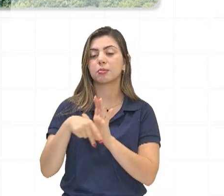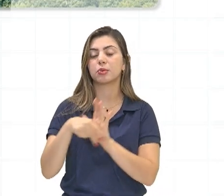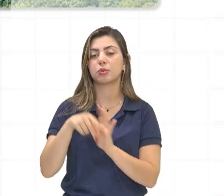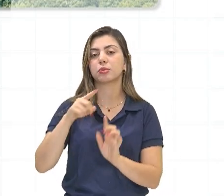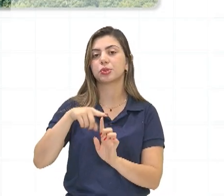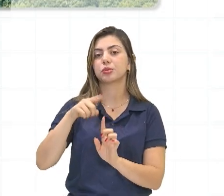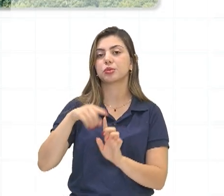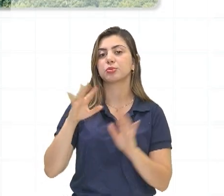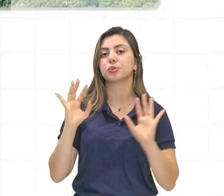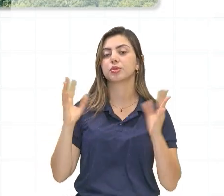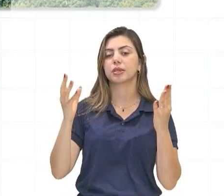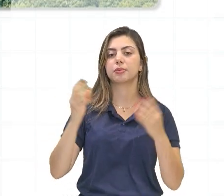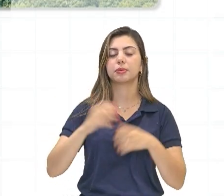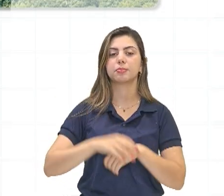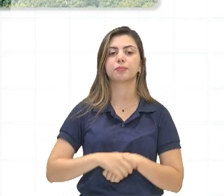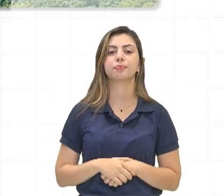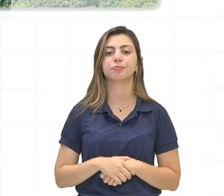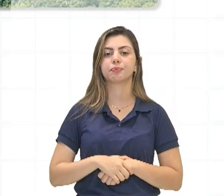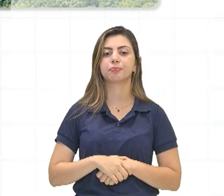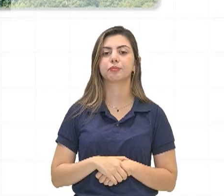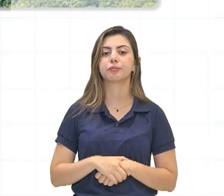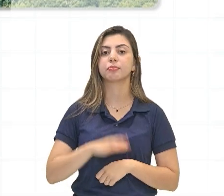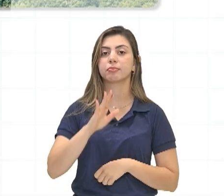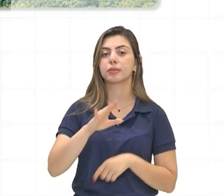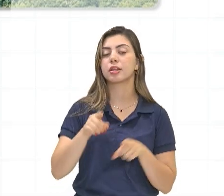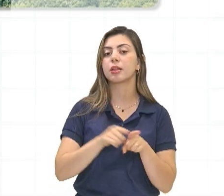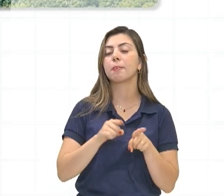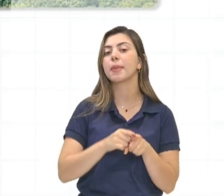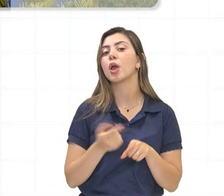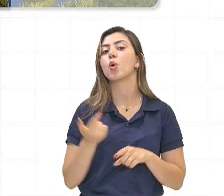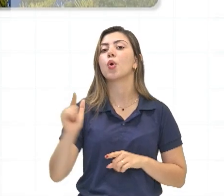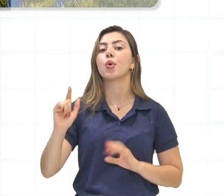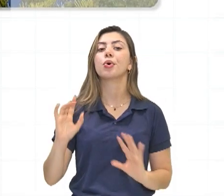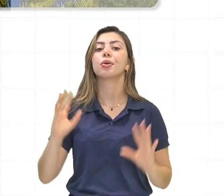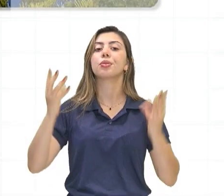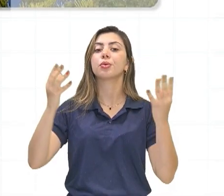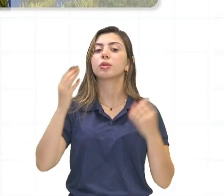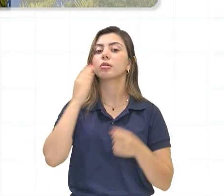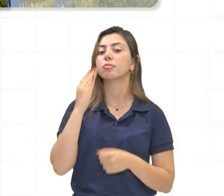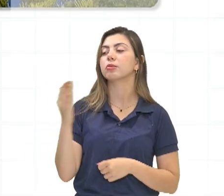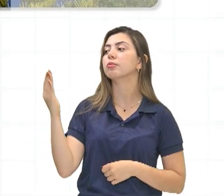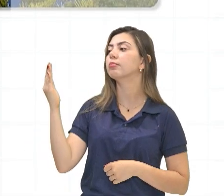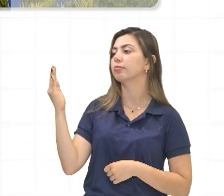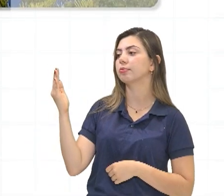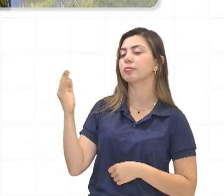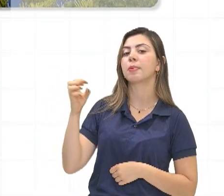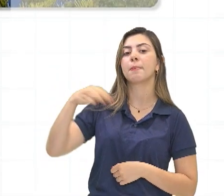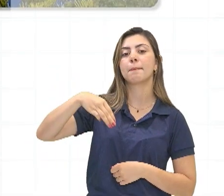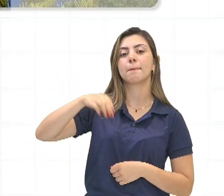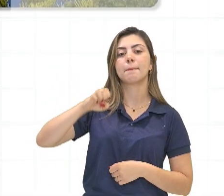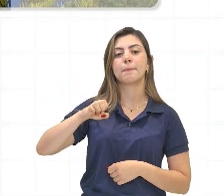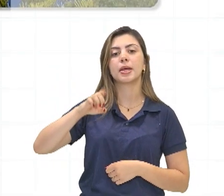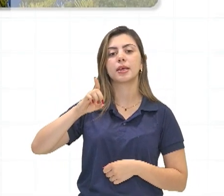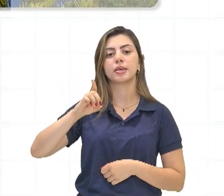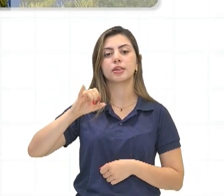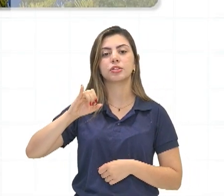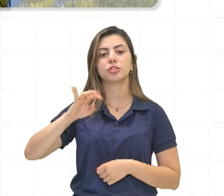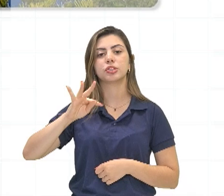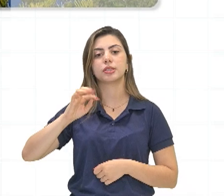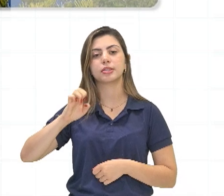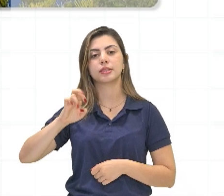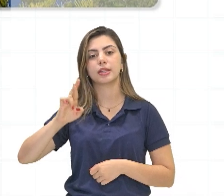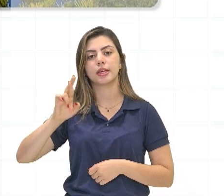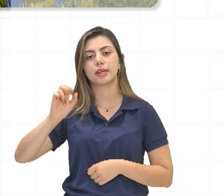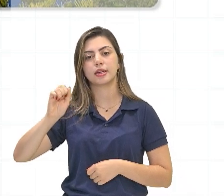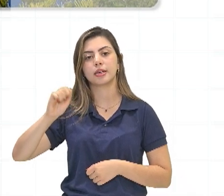de clima. Temos também o clima que a gente chama de clima mediterrâneo, que ocorre em